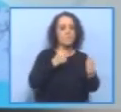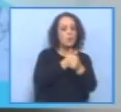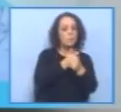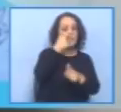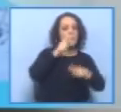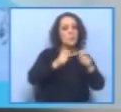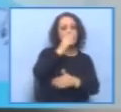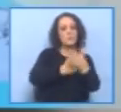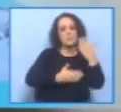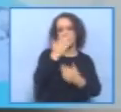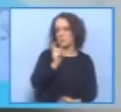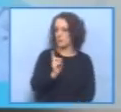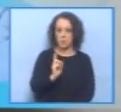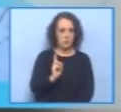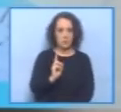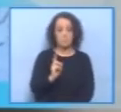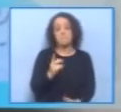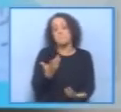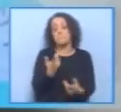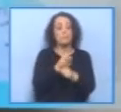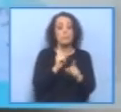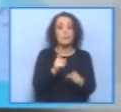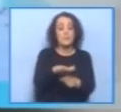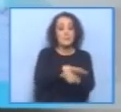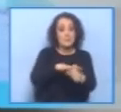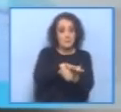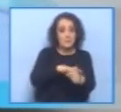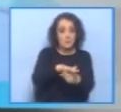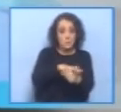pessoas com deficiências, porque também as situações são